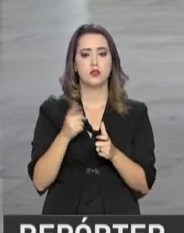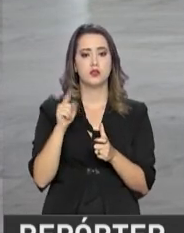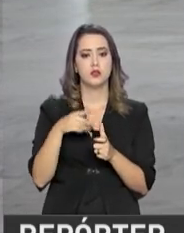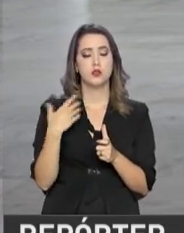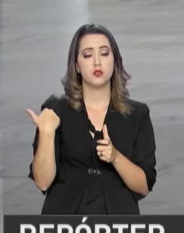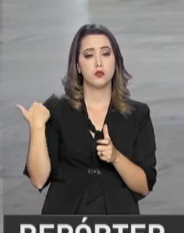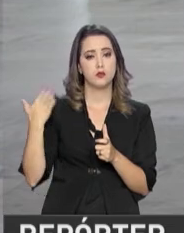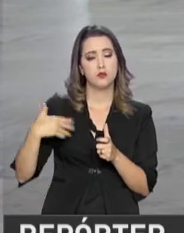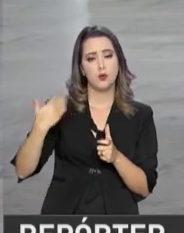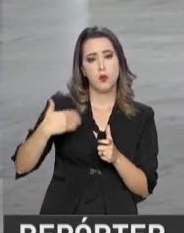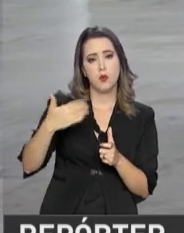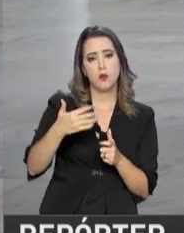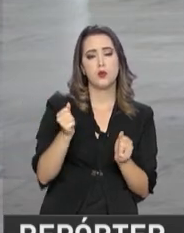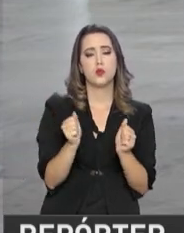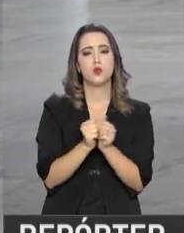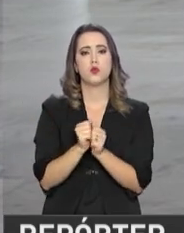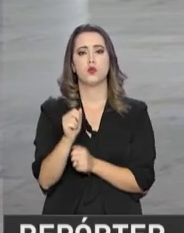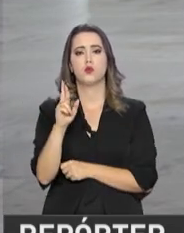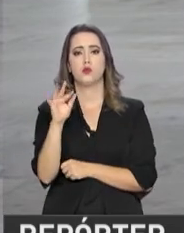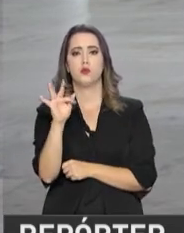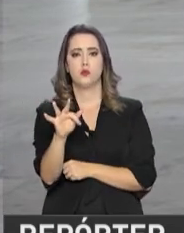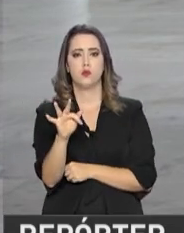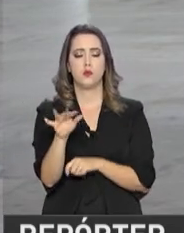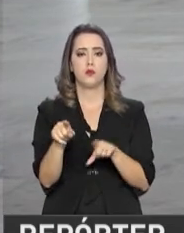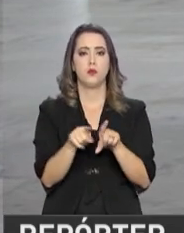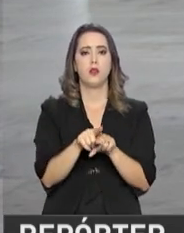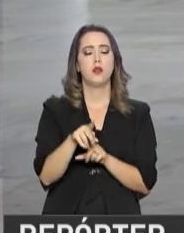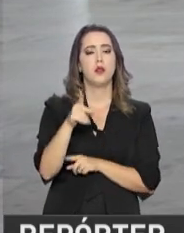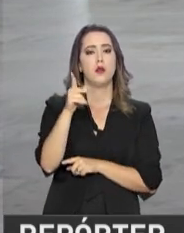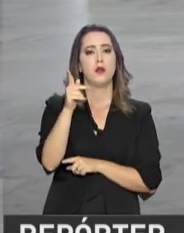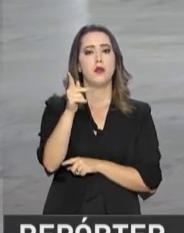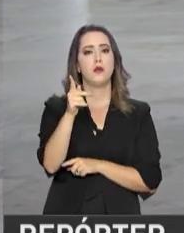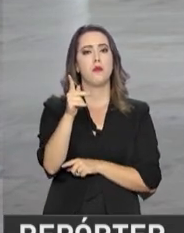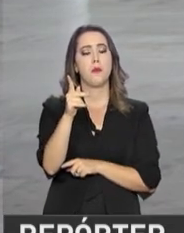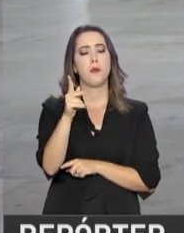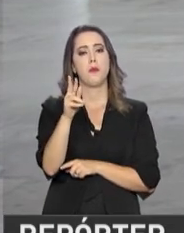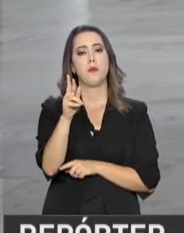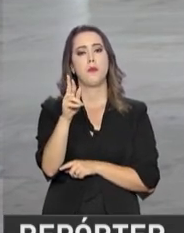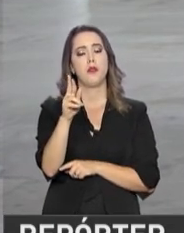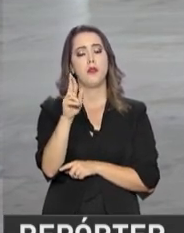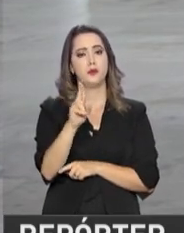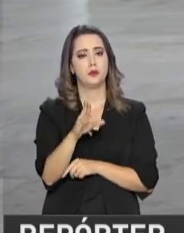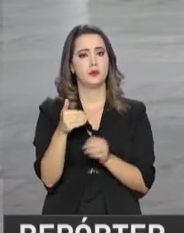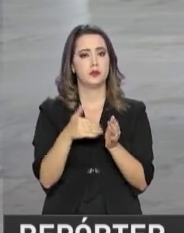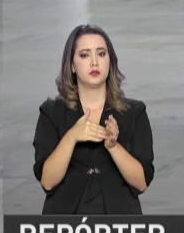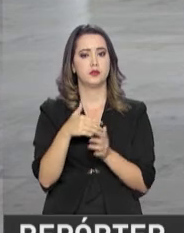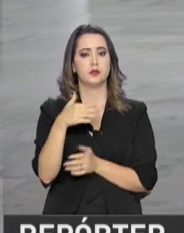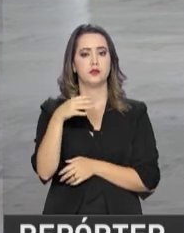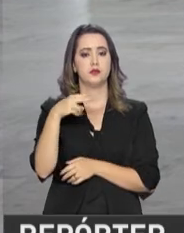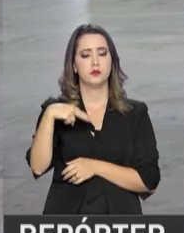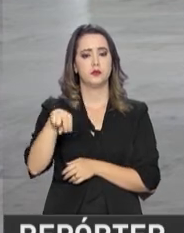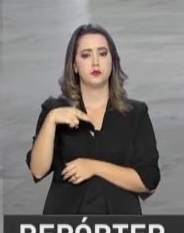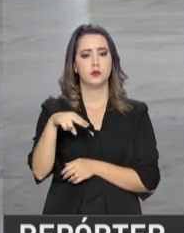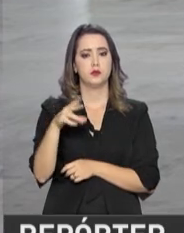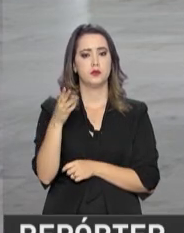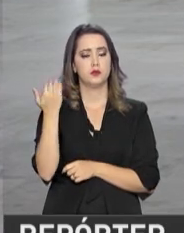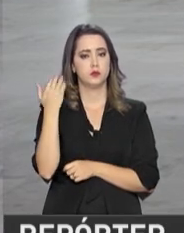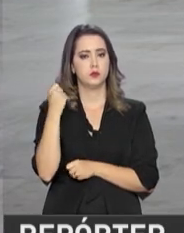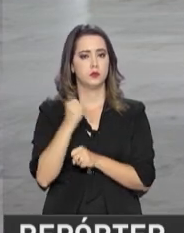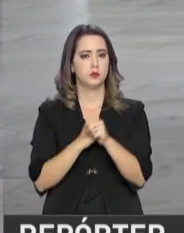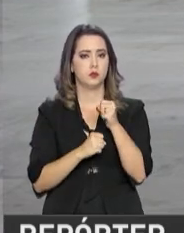mantidas junto à receita federal e à procuradoria geral da fazenda nacional até novembro do ano